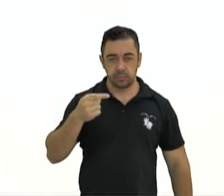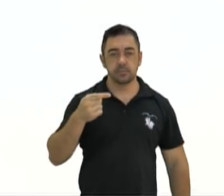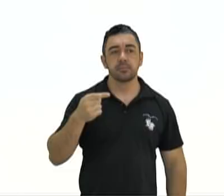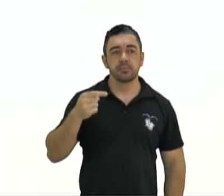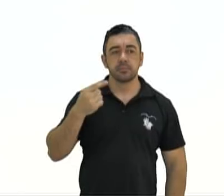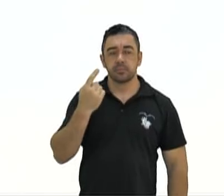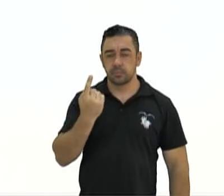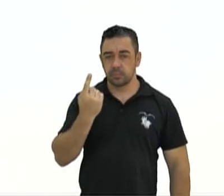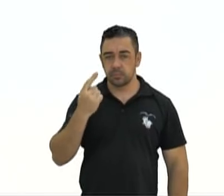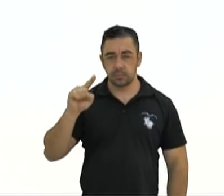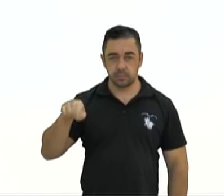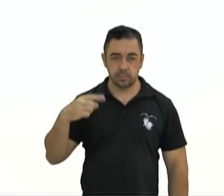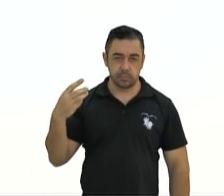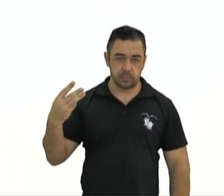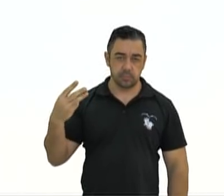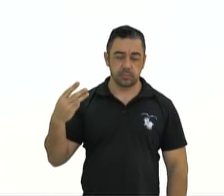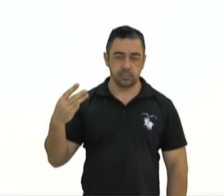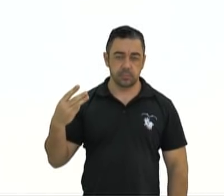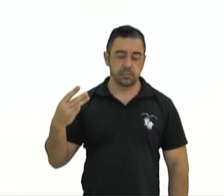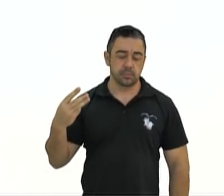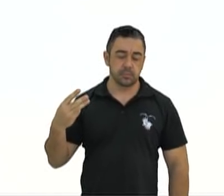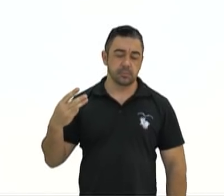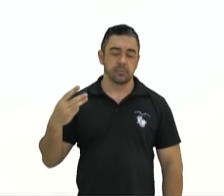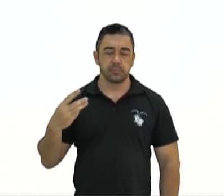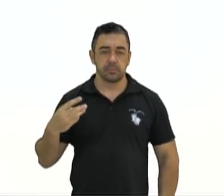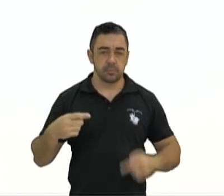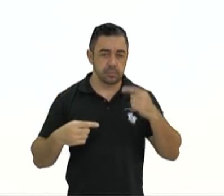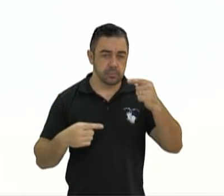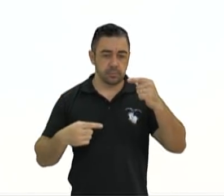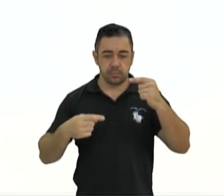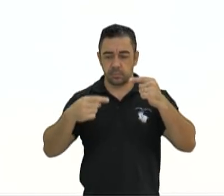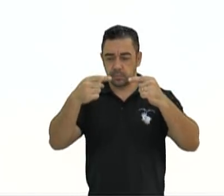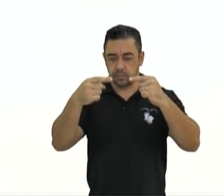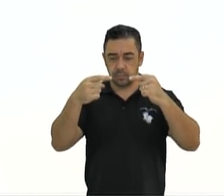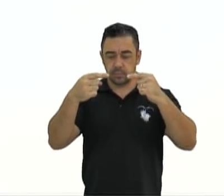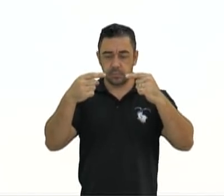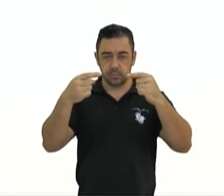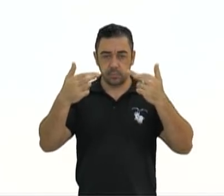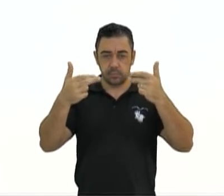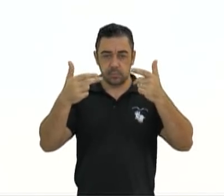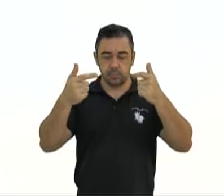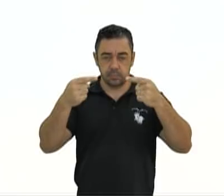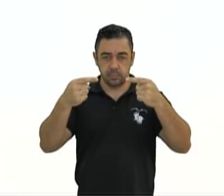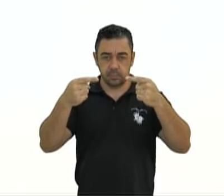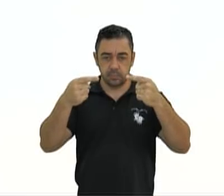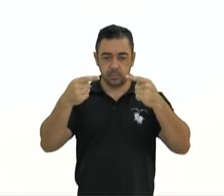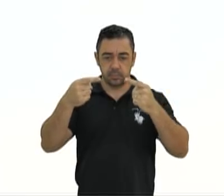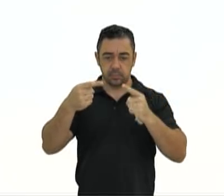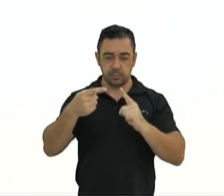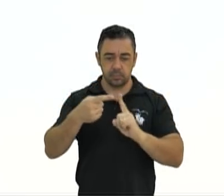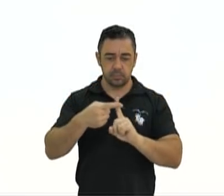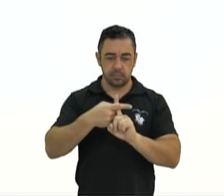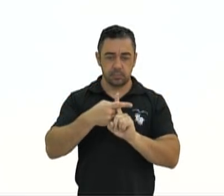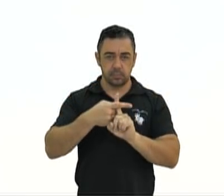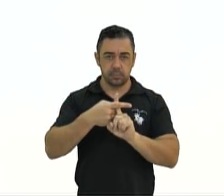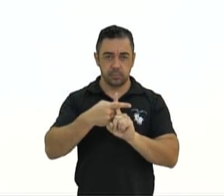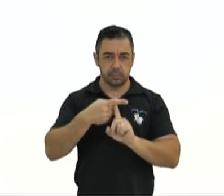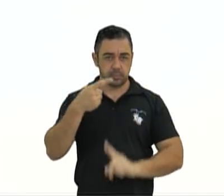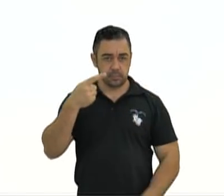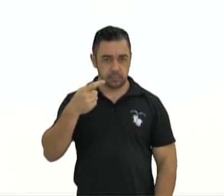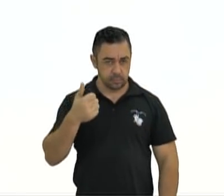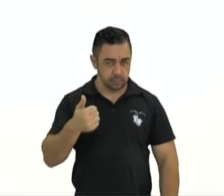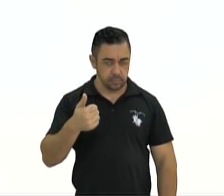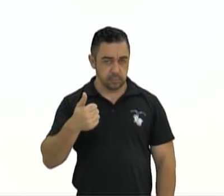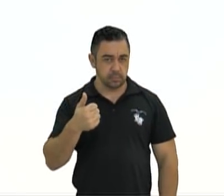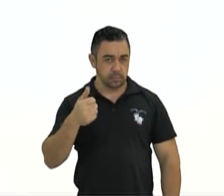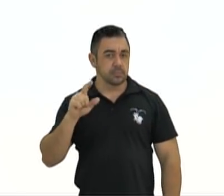e faço o joguinho do sinal. Quando eu tenho dois sinais iguais e esses sinais estão juntos, eu transformo em mais.